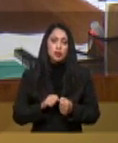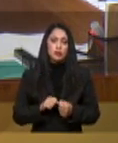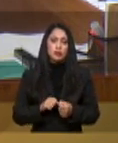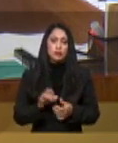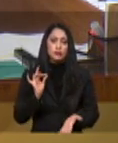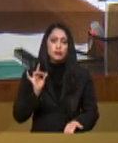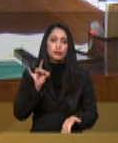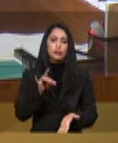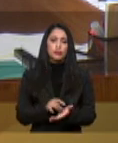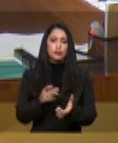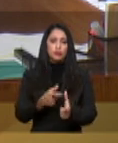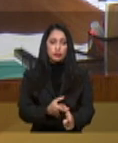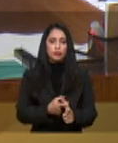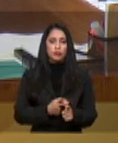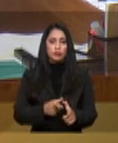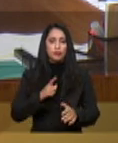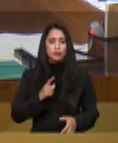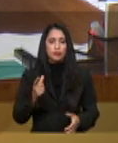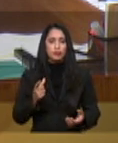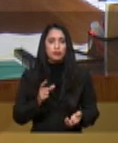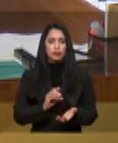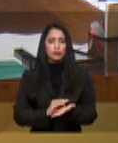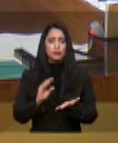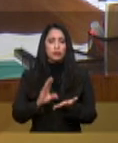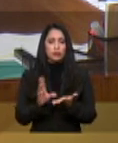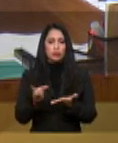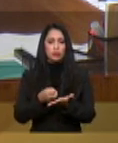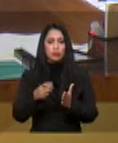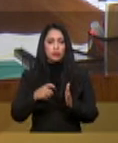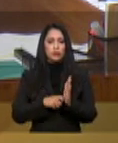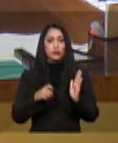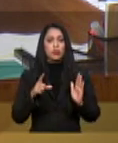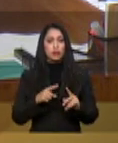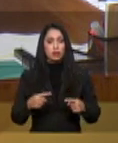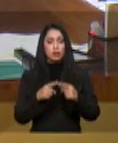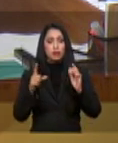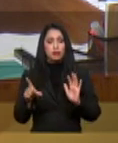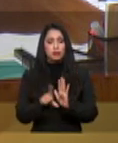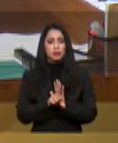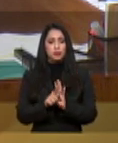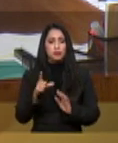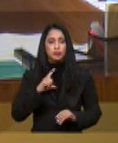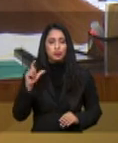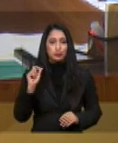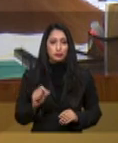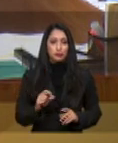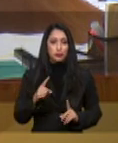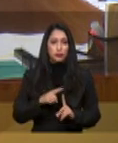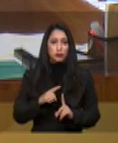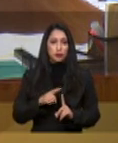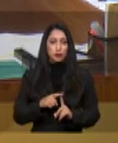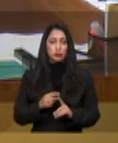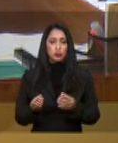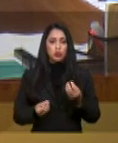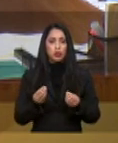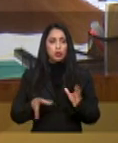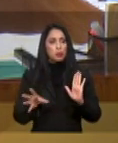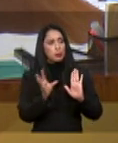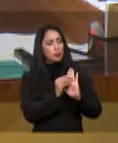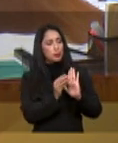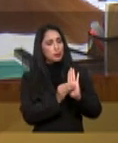efeito de suspender a exigibilidade do crédito tributário e também ao princípio da legalidade, pelo qual se exige a tipificação da conduta em matéria